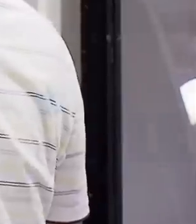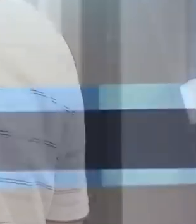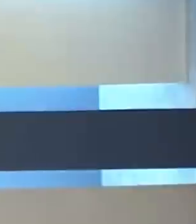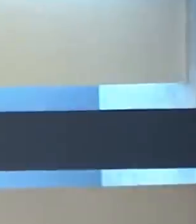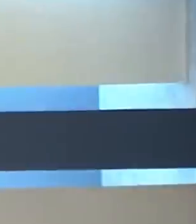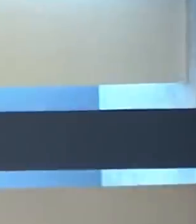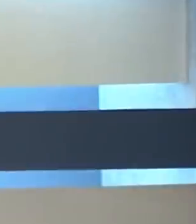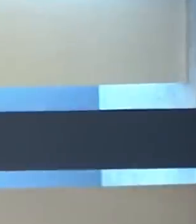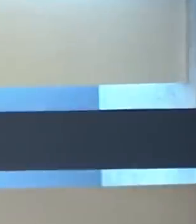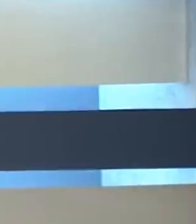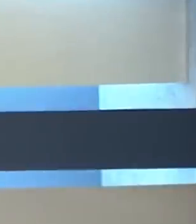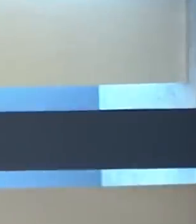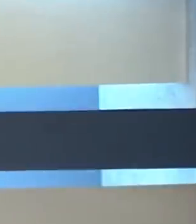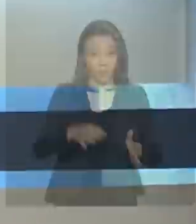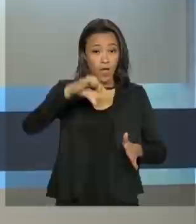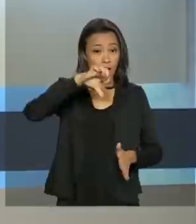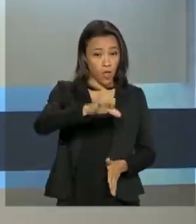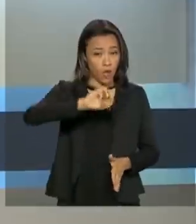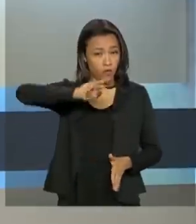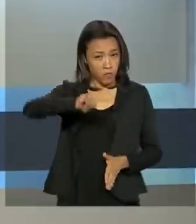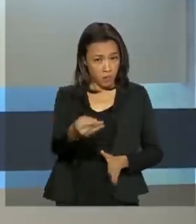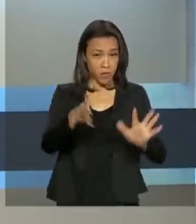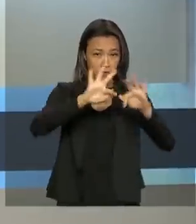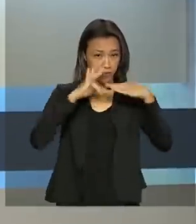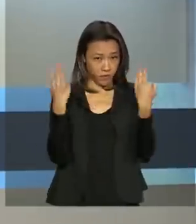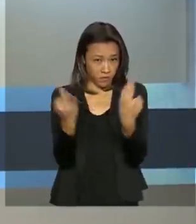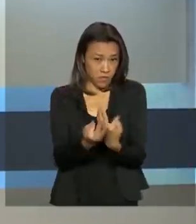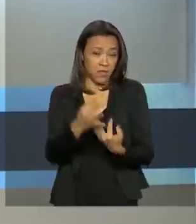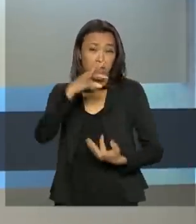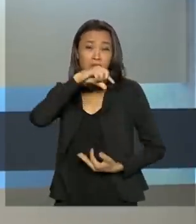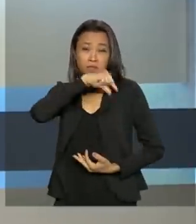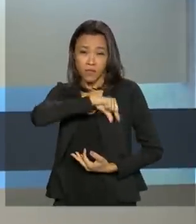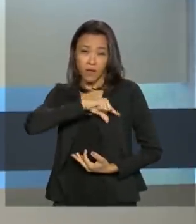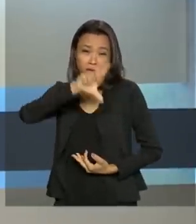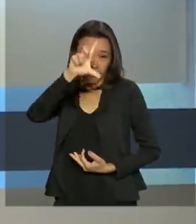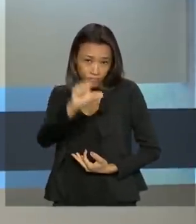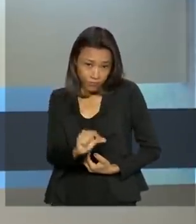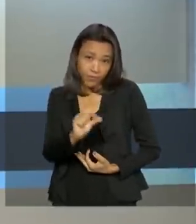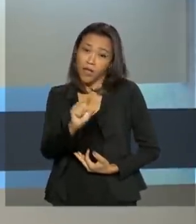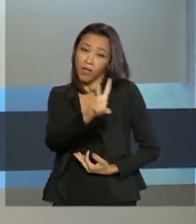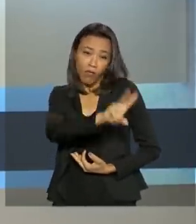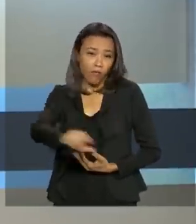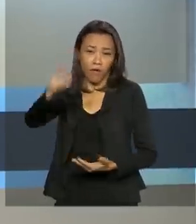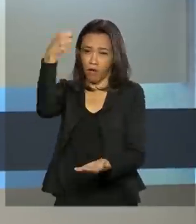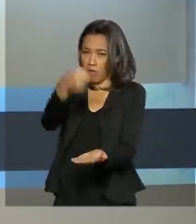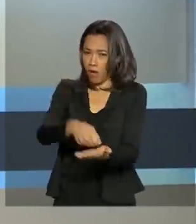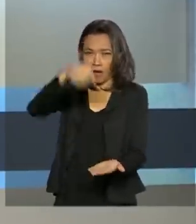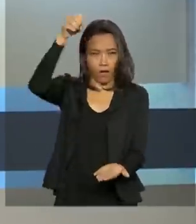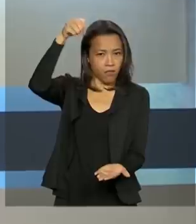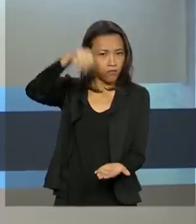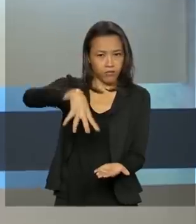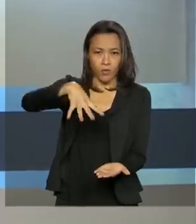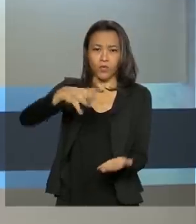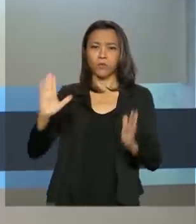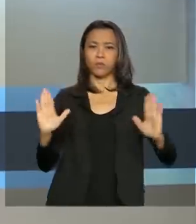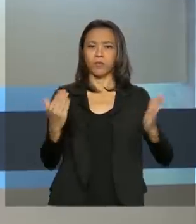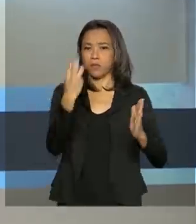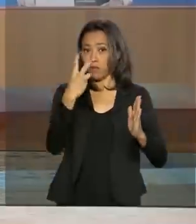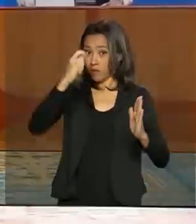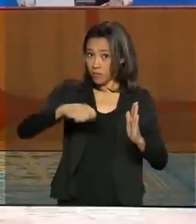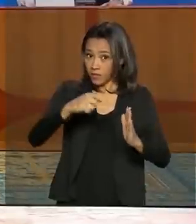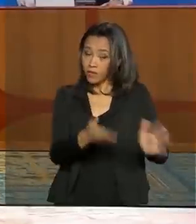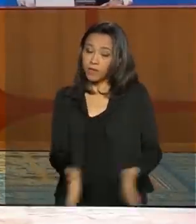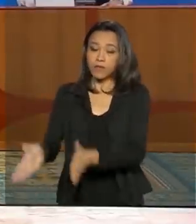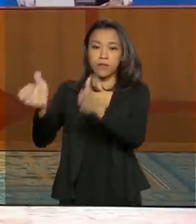ao trabalhadores 9 milhões de famílias de baixa renda não vão pagar a conta de luz por três meses